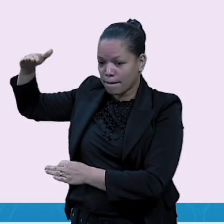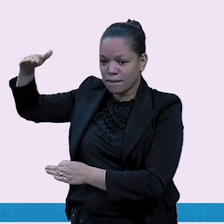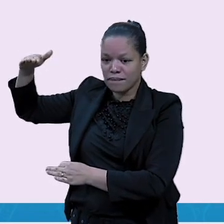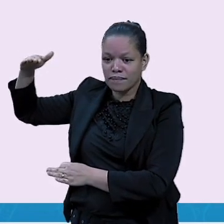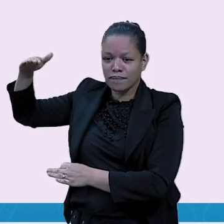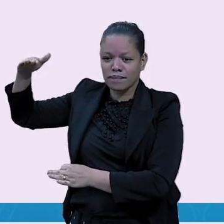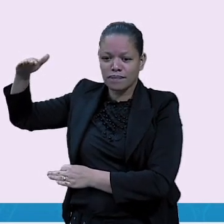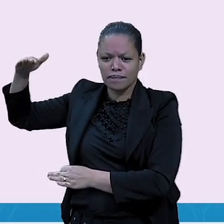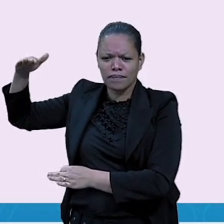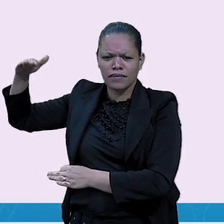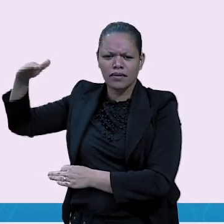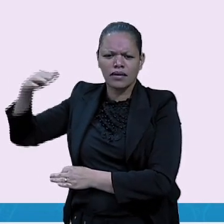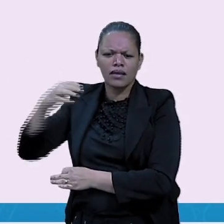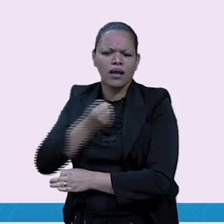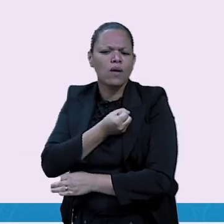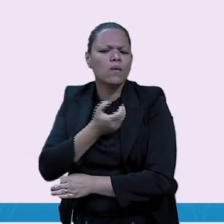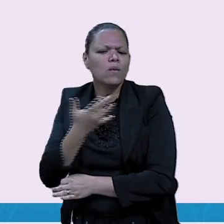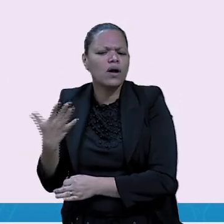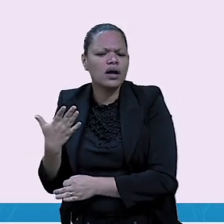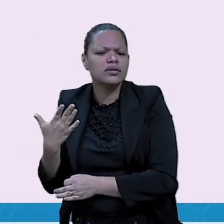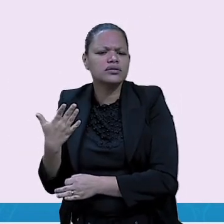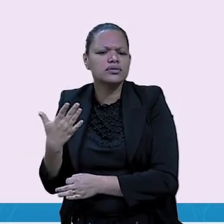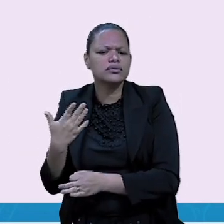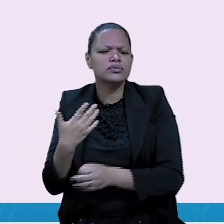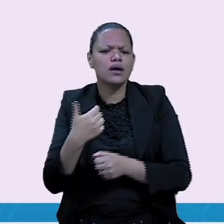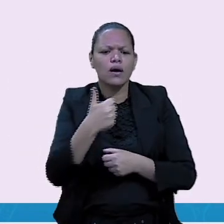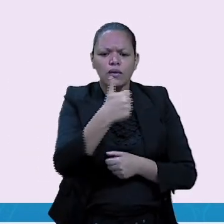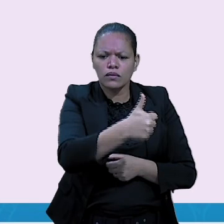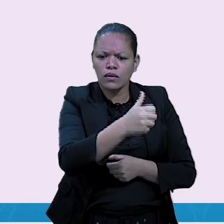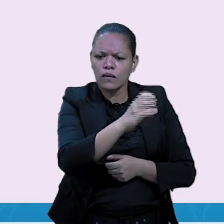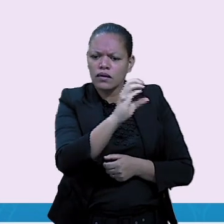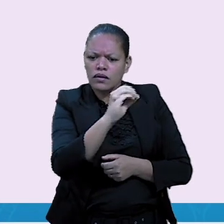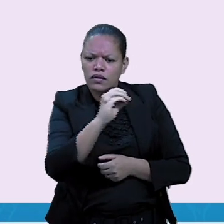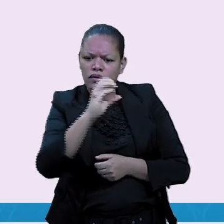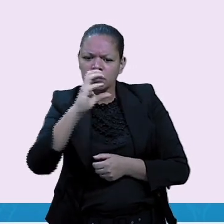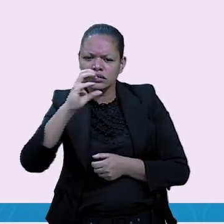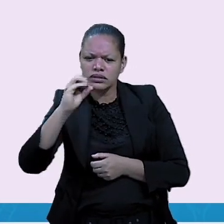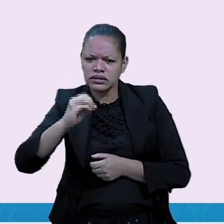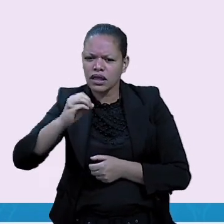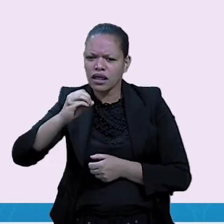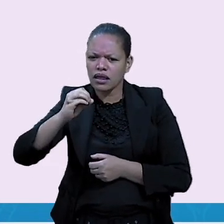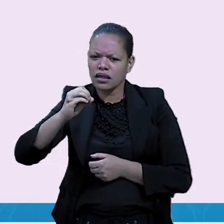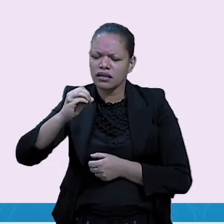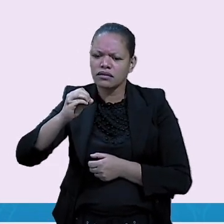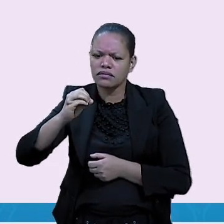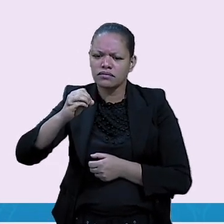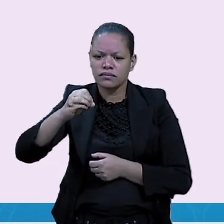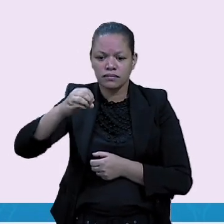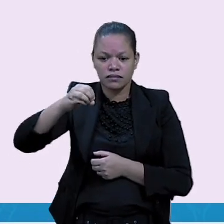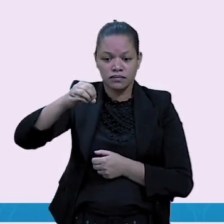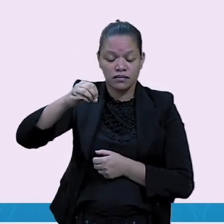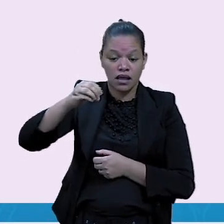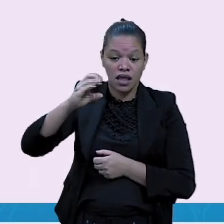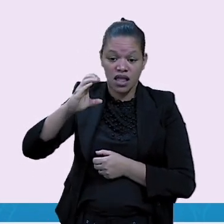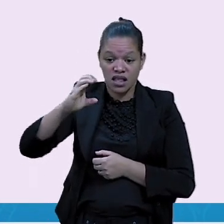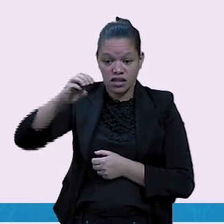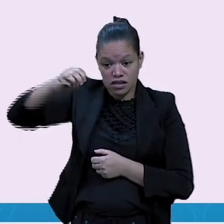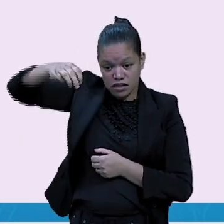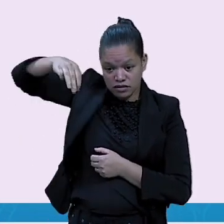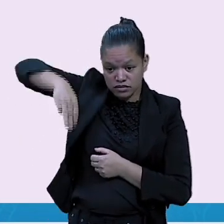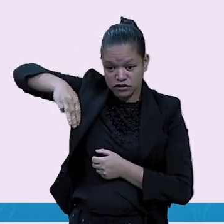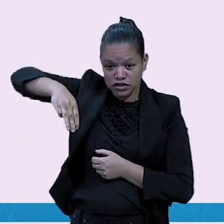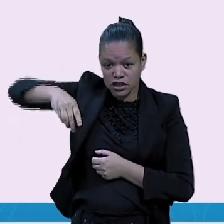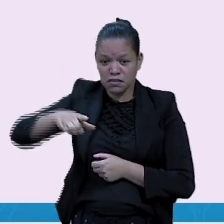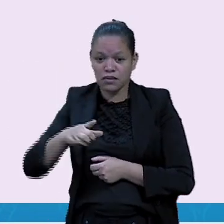100. Então vamos ver aqui. Escreva a altura do Lucas em metro. Se ele tem 100 centímetros, ele